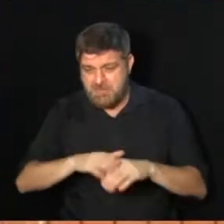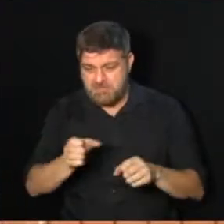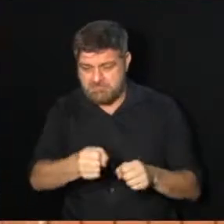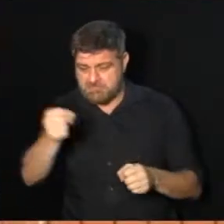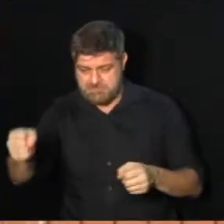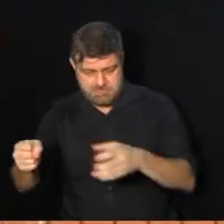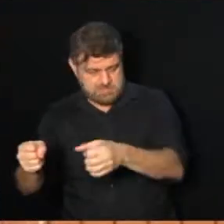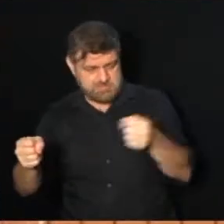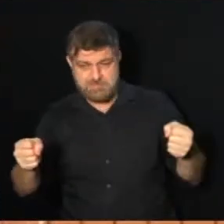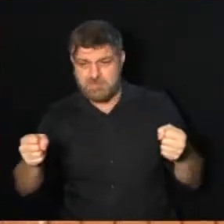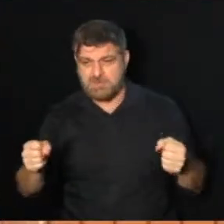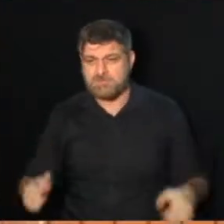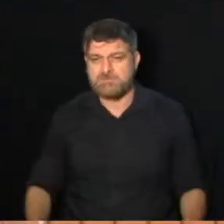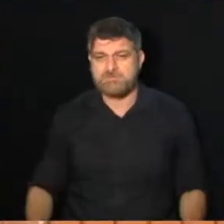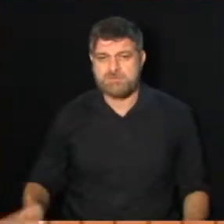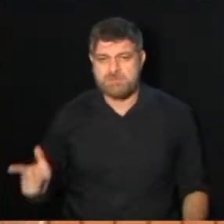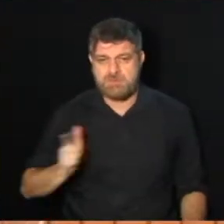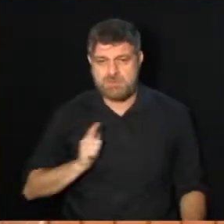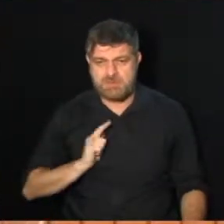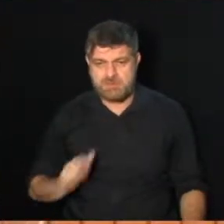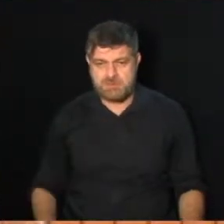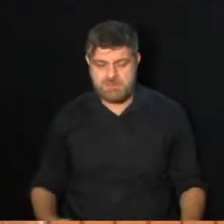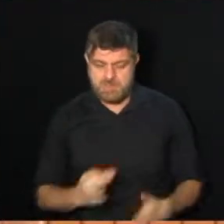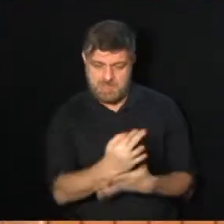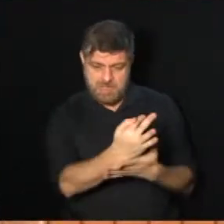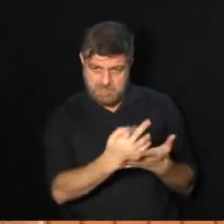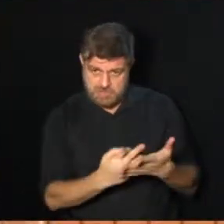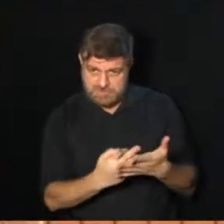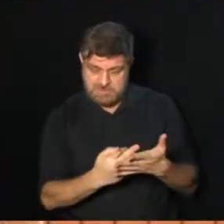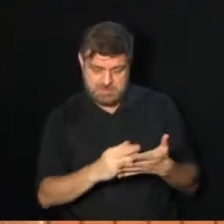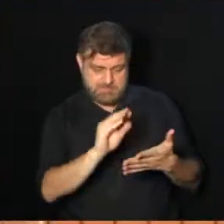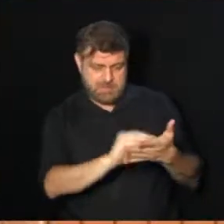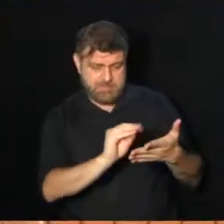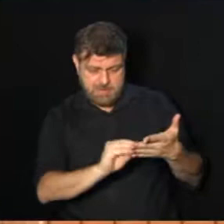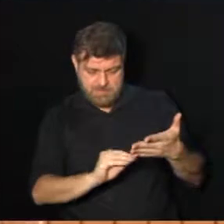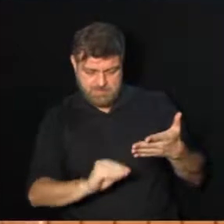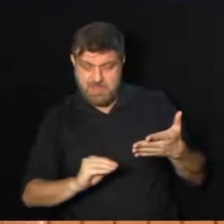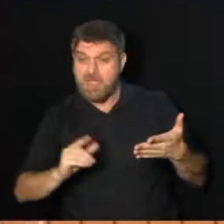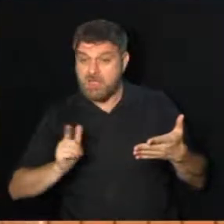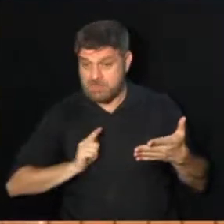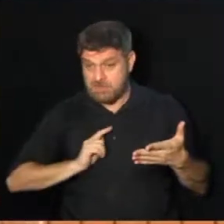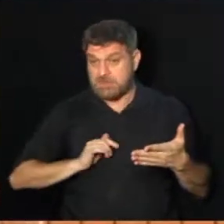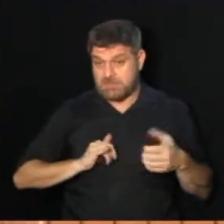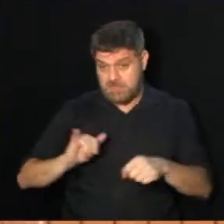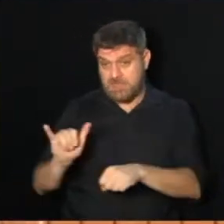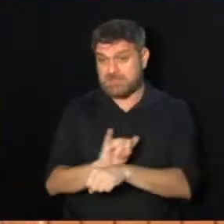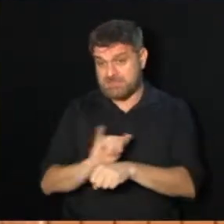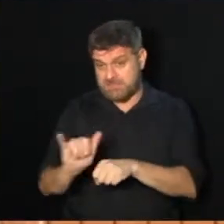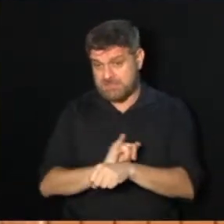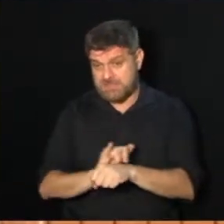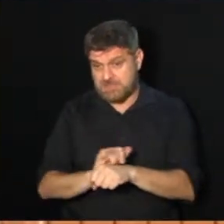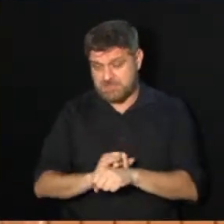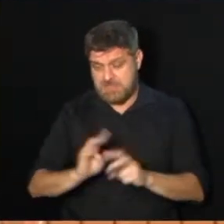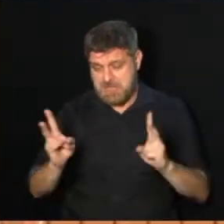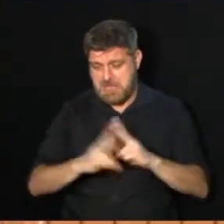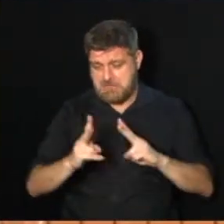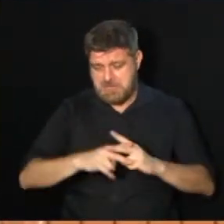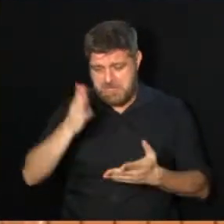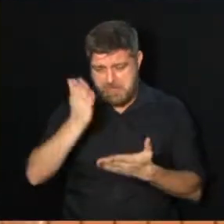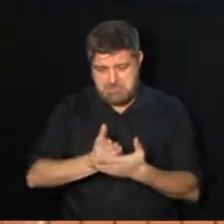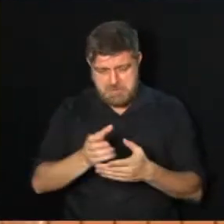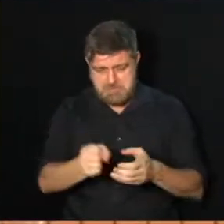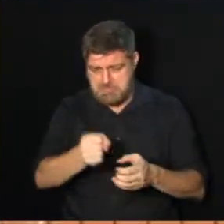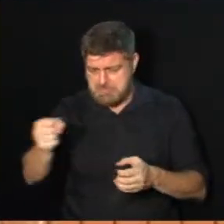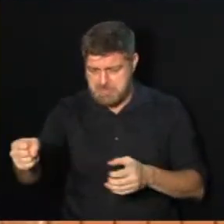tenha, dentro do seu rol de atividades, algumas técnicas de solução de conflito. Mas ela